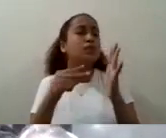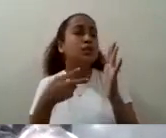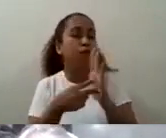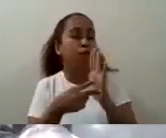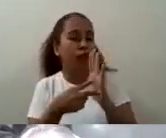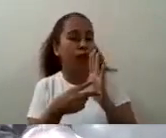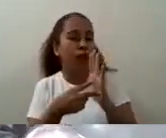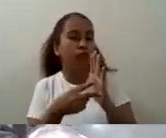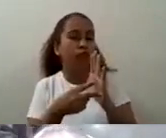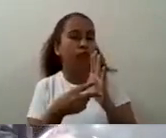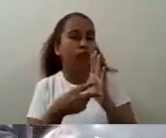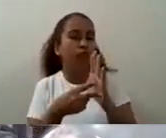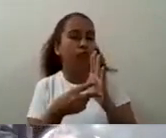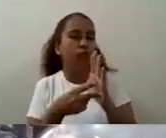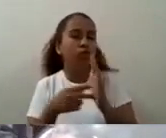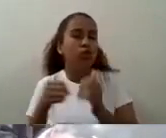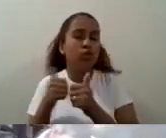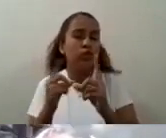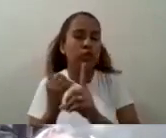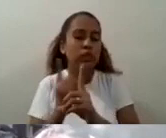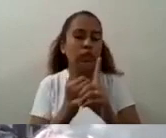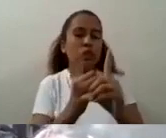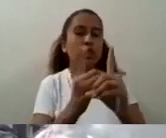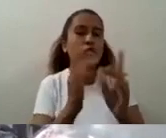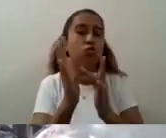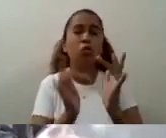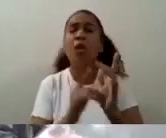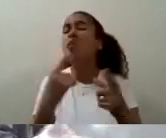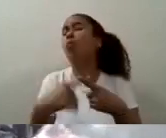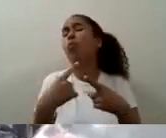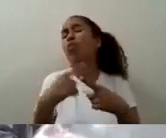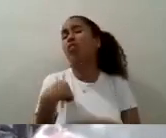Jesus. Por que, afinal de contas, a gente segue Jesus?